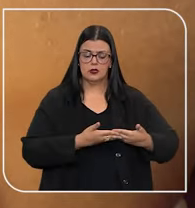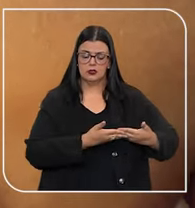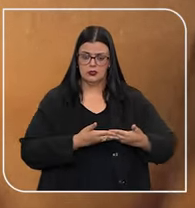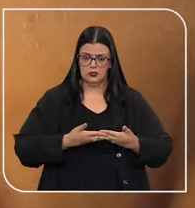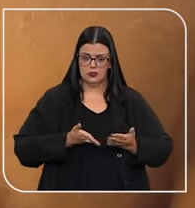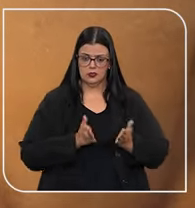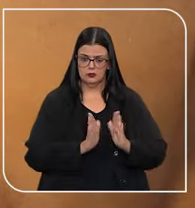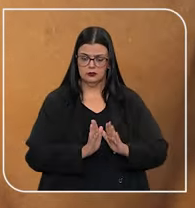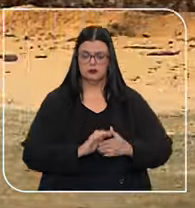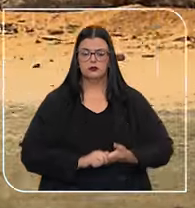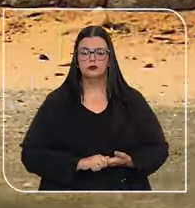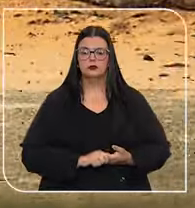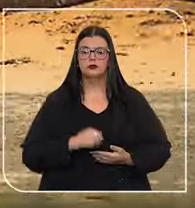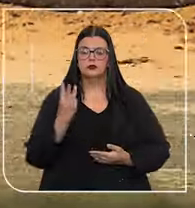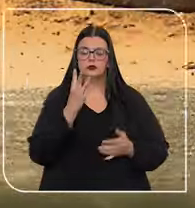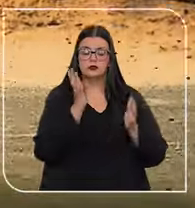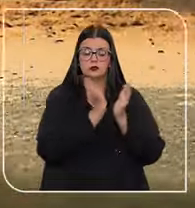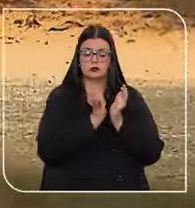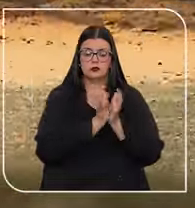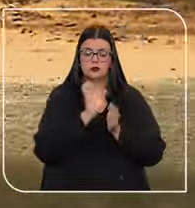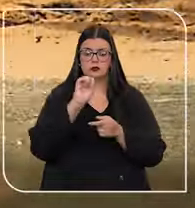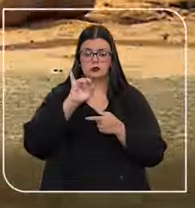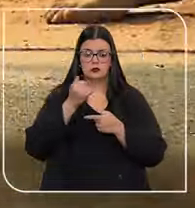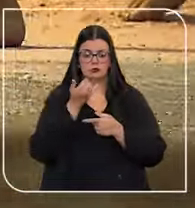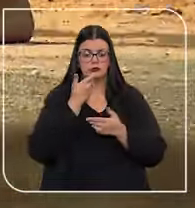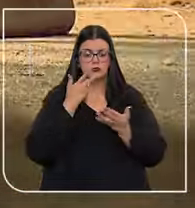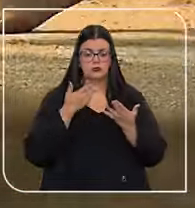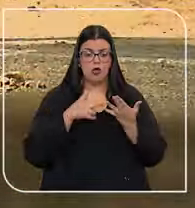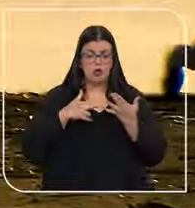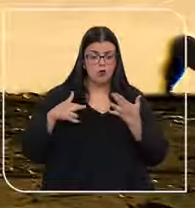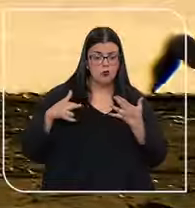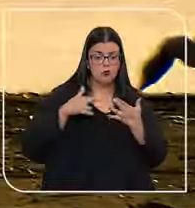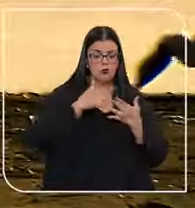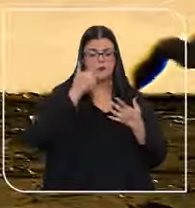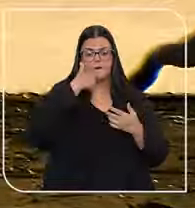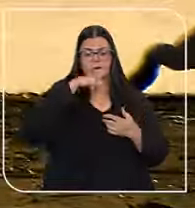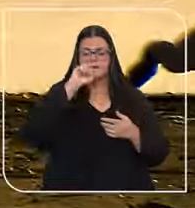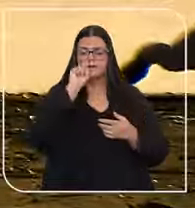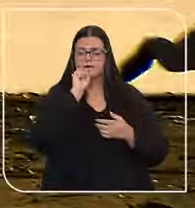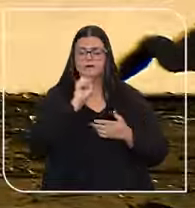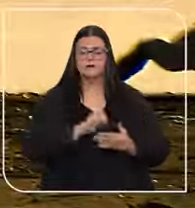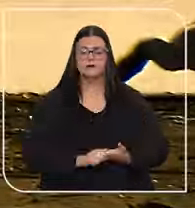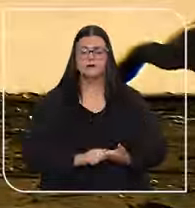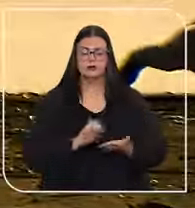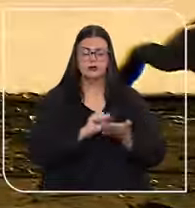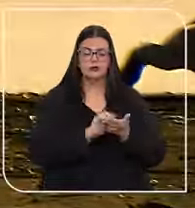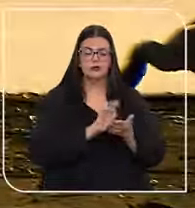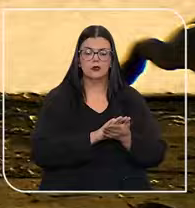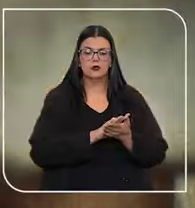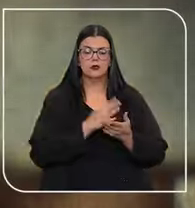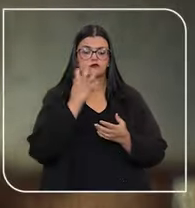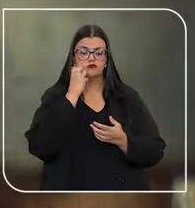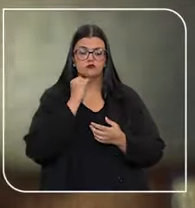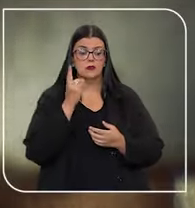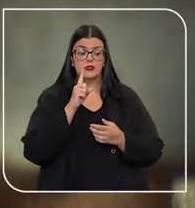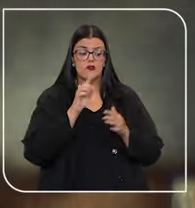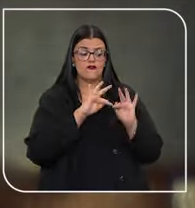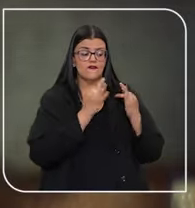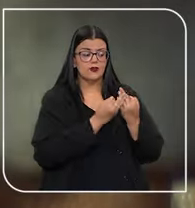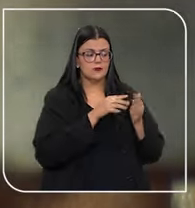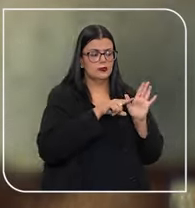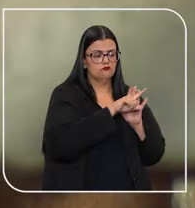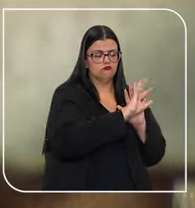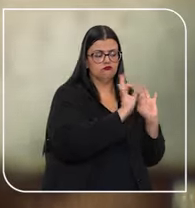família do recém-nascido Essa foi a conclusão da terceira turma do STJ ao julgar recurso de uma mãe que buscava o encaminhamento do filho para